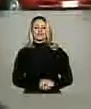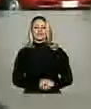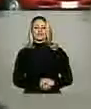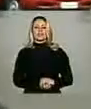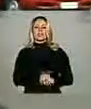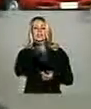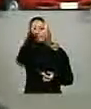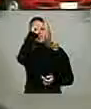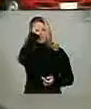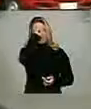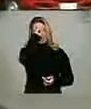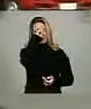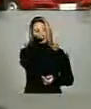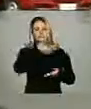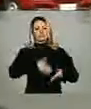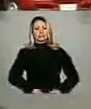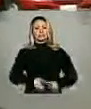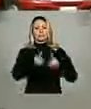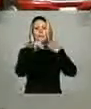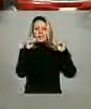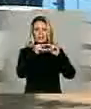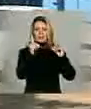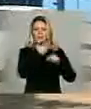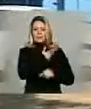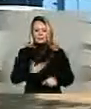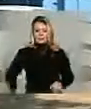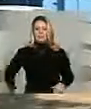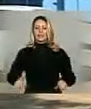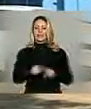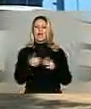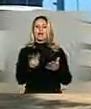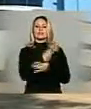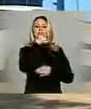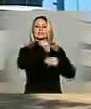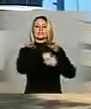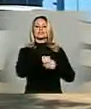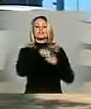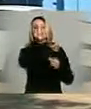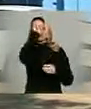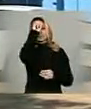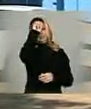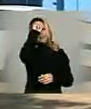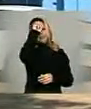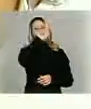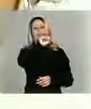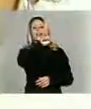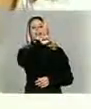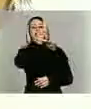Esta maternidade pública de Brasília funciona dentro do Hospital Regional da Asa Sul,